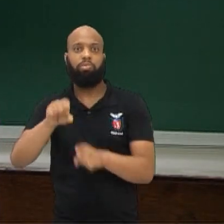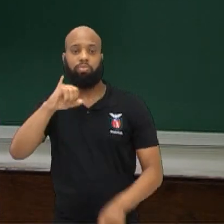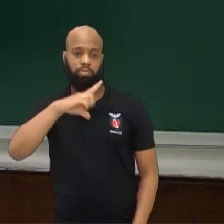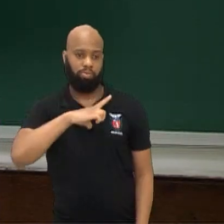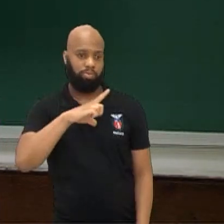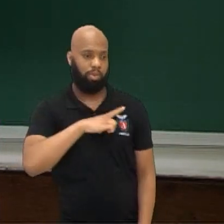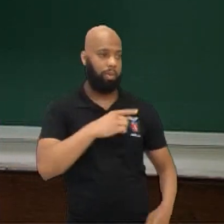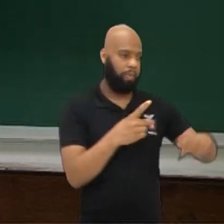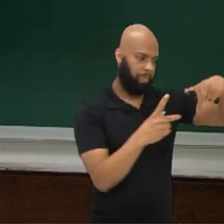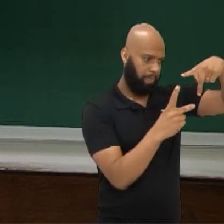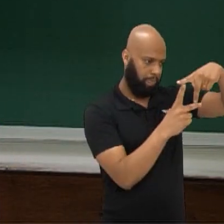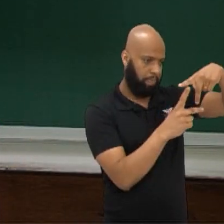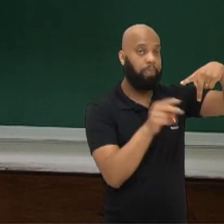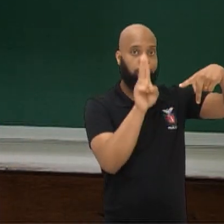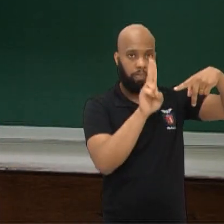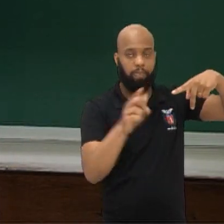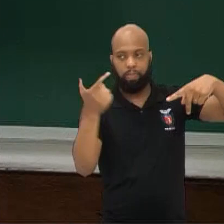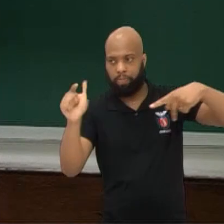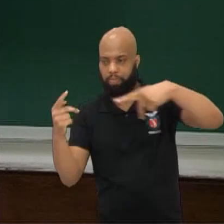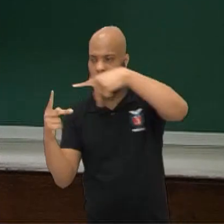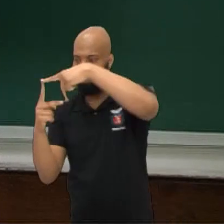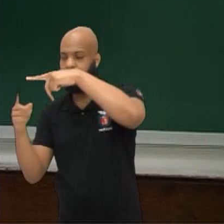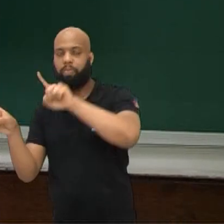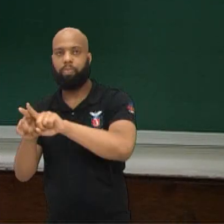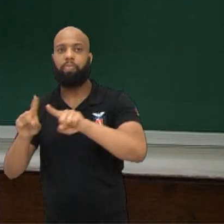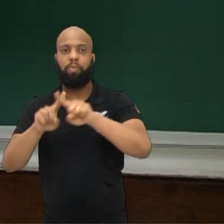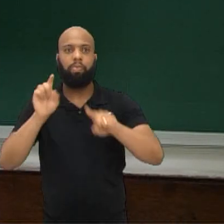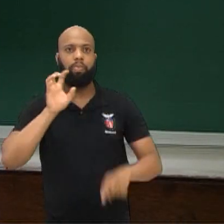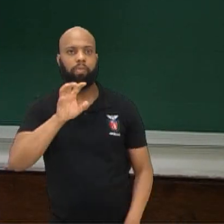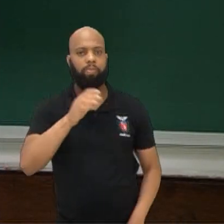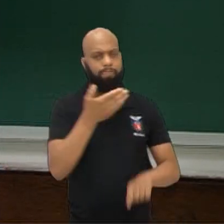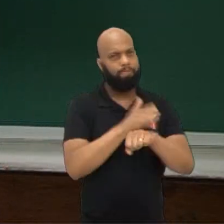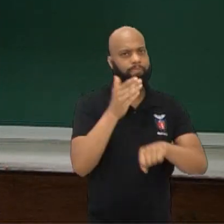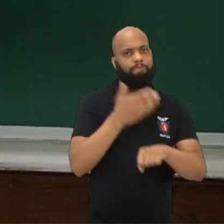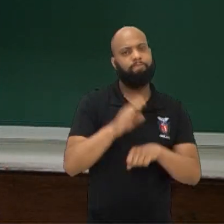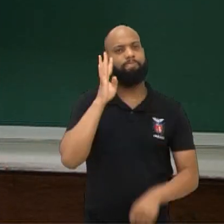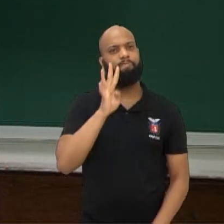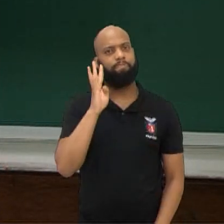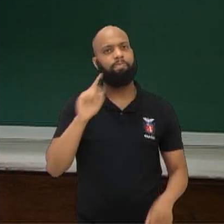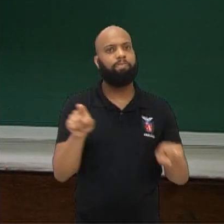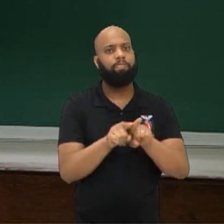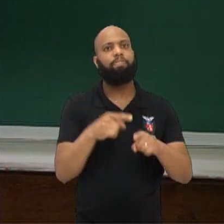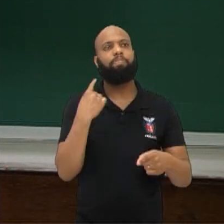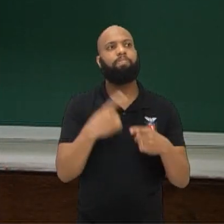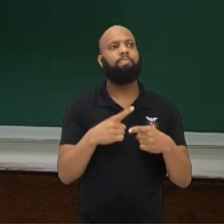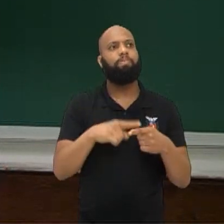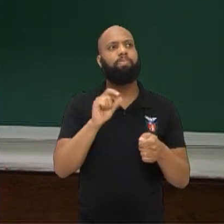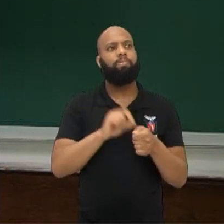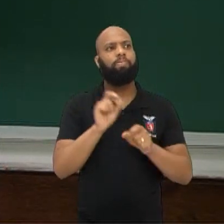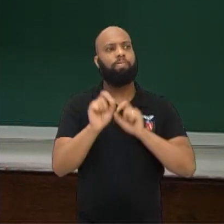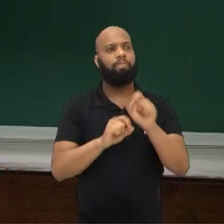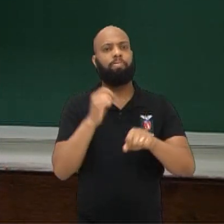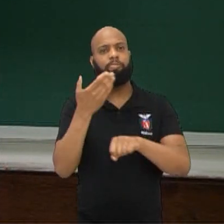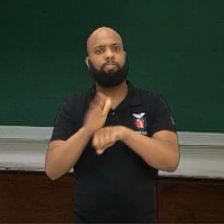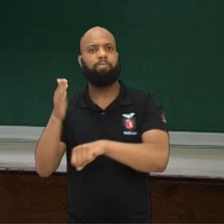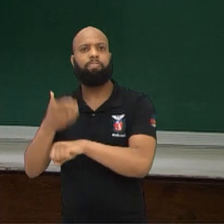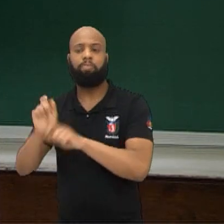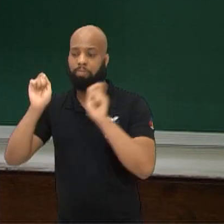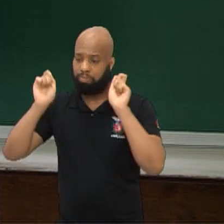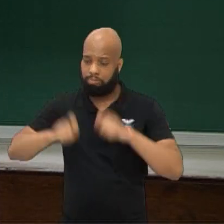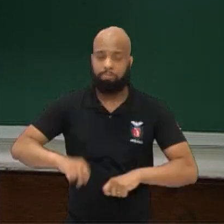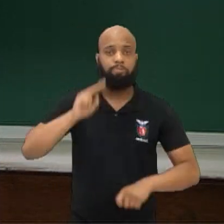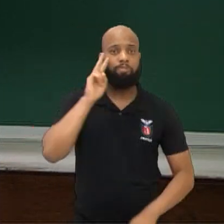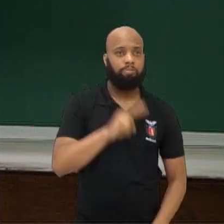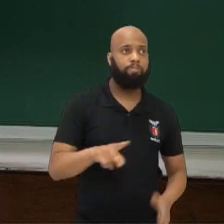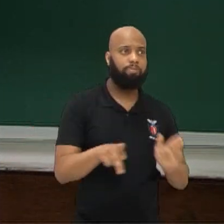Se eu pegar um quadrado, eu vou fazer, mas é um exercício bem legal, porque você faz isso na prática daí. Você